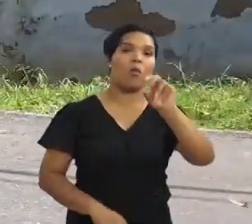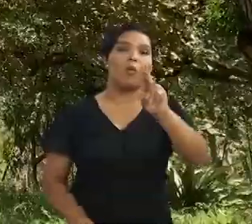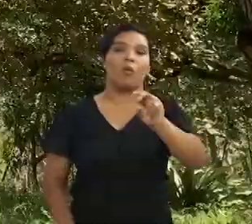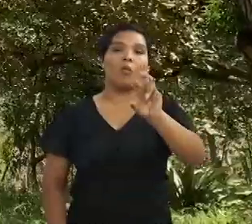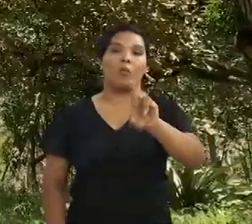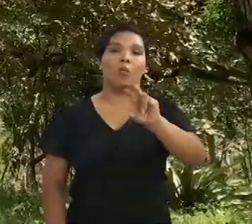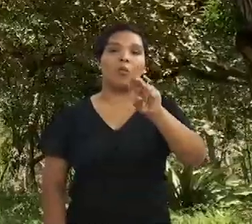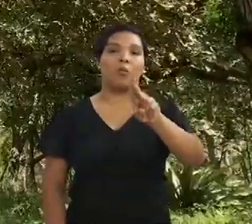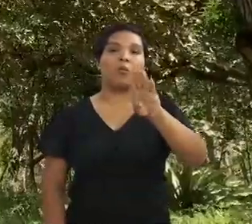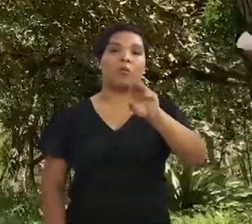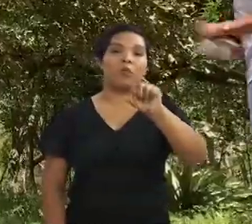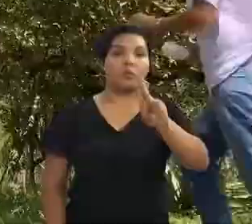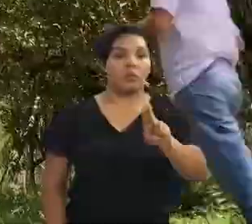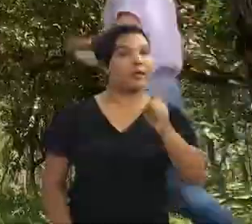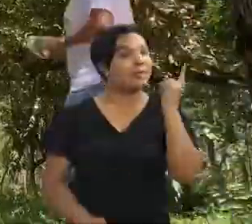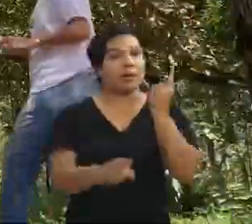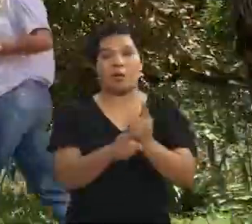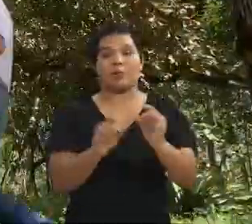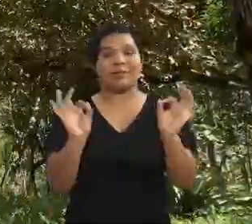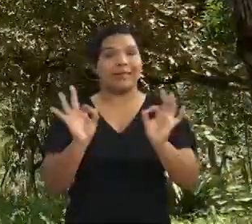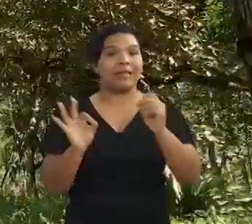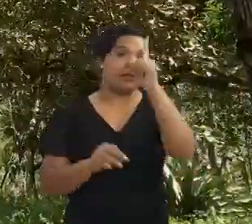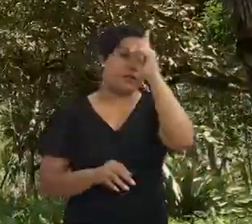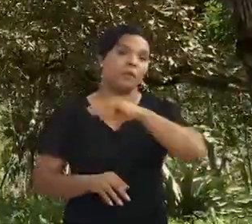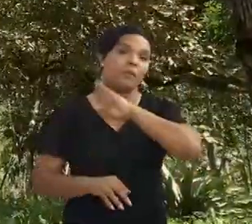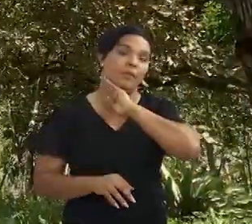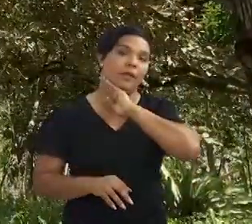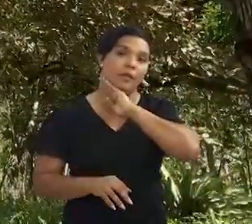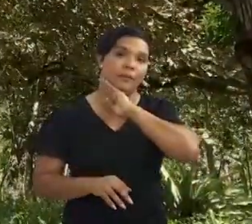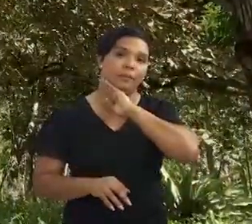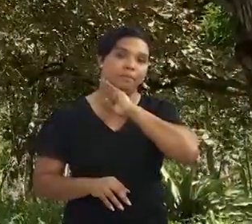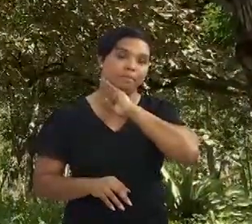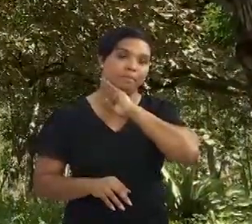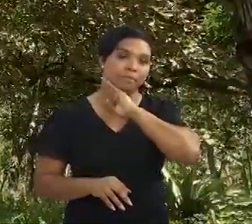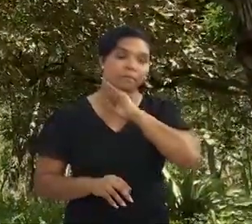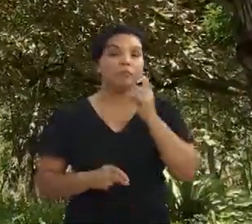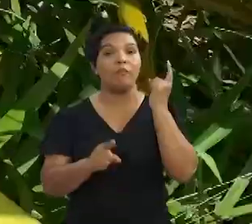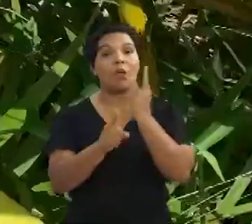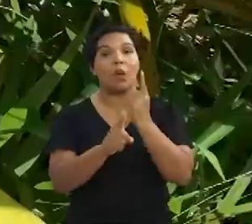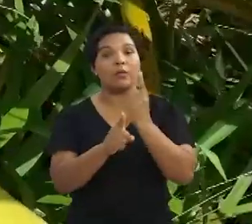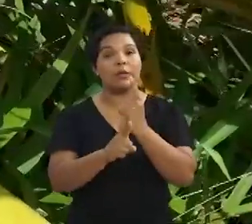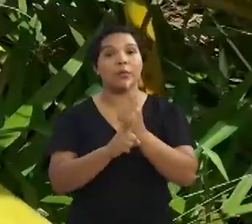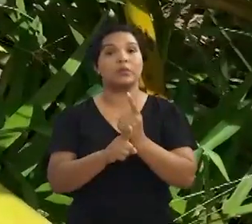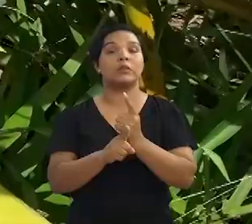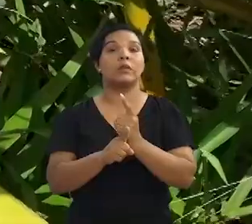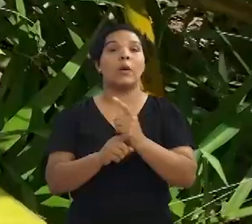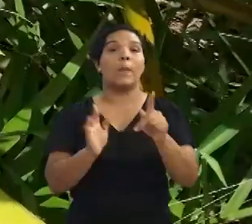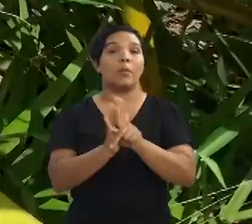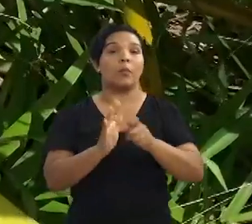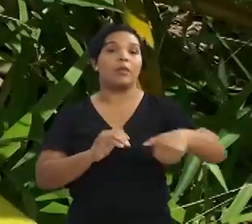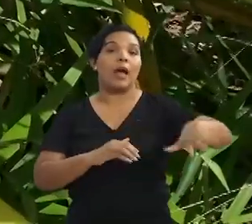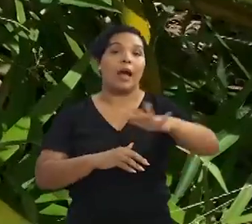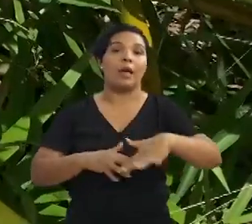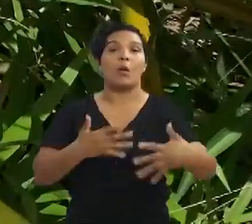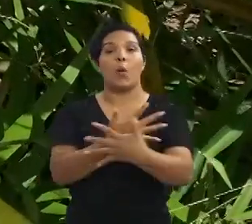Urubu. Nós não encontramos as espécies silvestres lá de febre amarela. Em compensação, nós encontramos essas